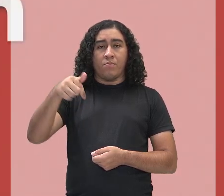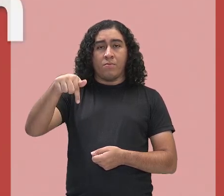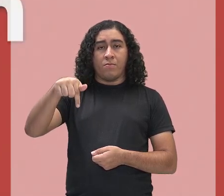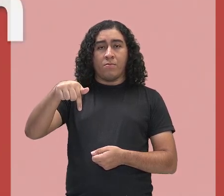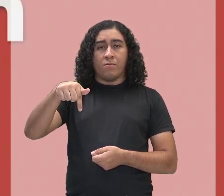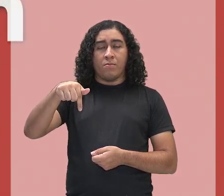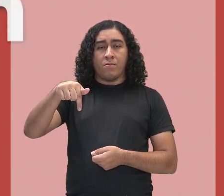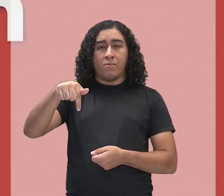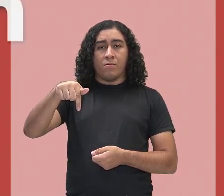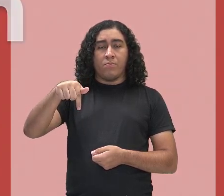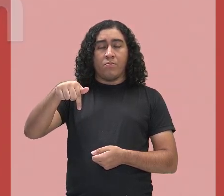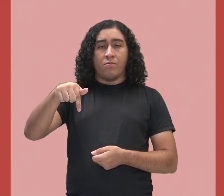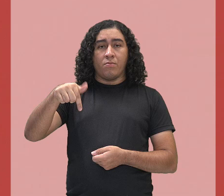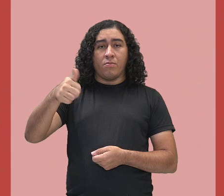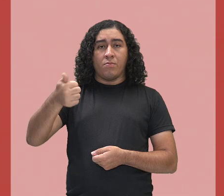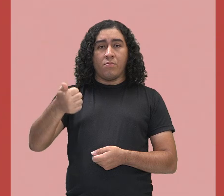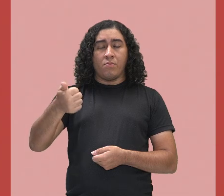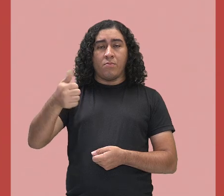17,